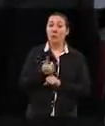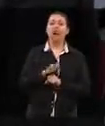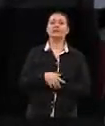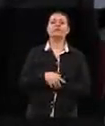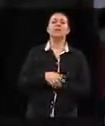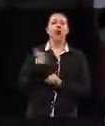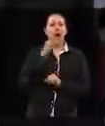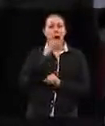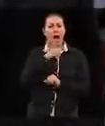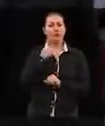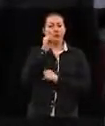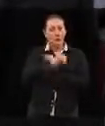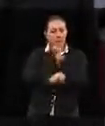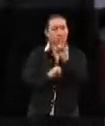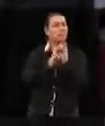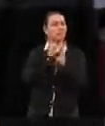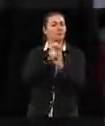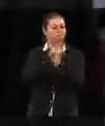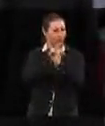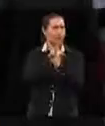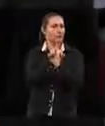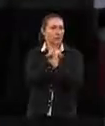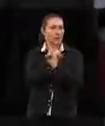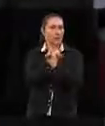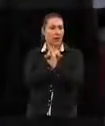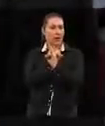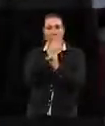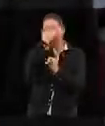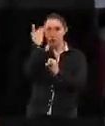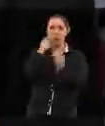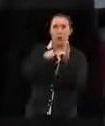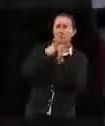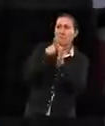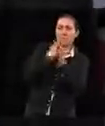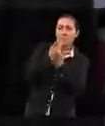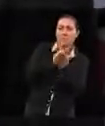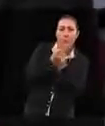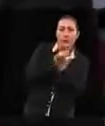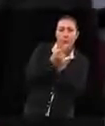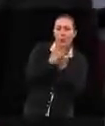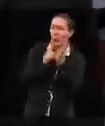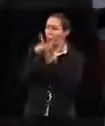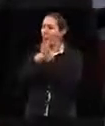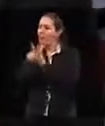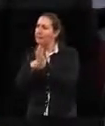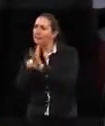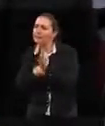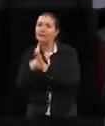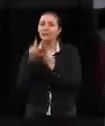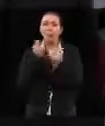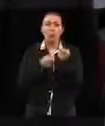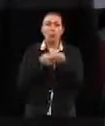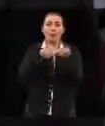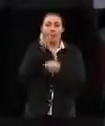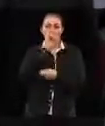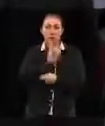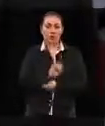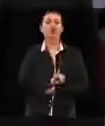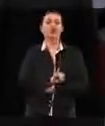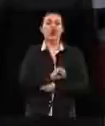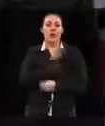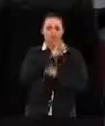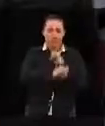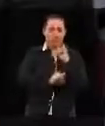A questão da internet, que muitas pessoas vão se socorrer lá na internet, procurar uma dieta lá na internet. E a internet também